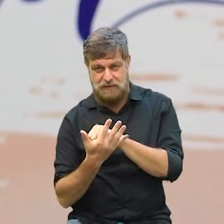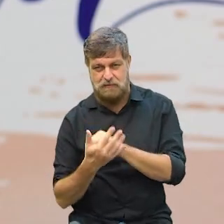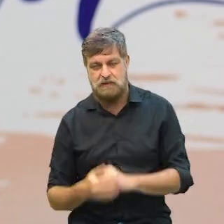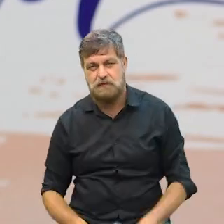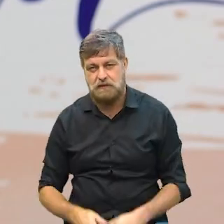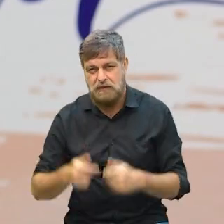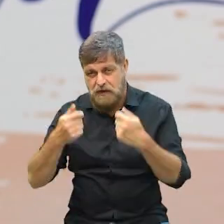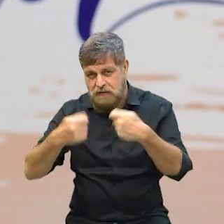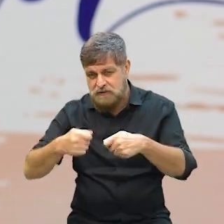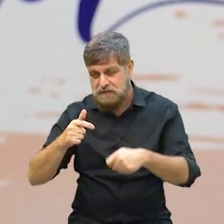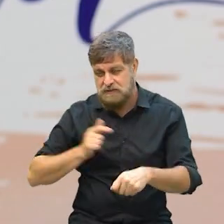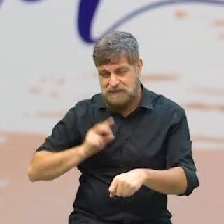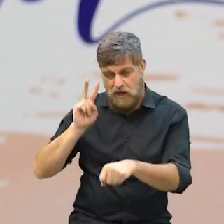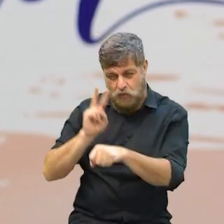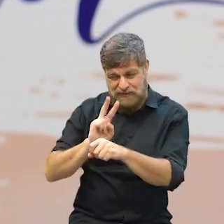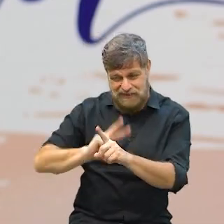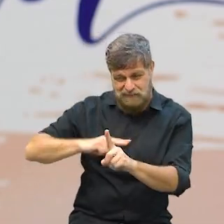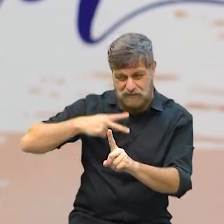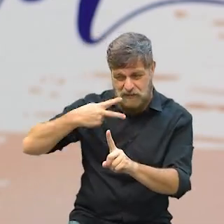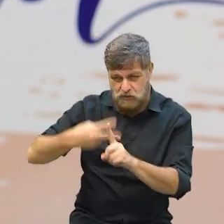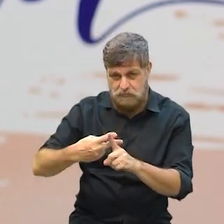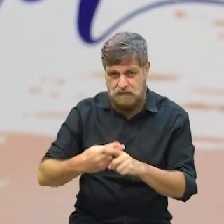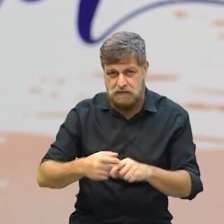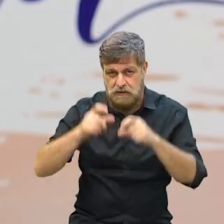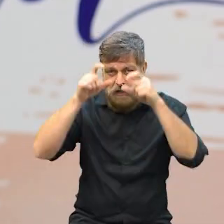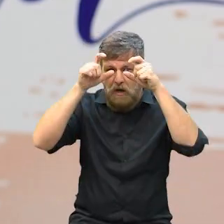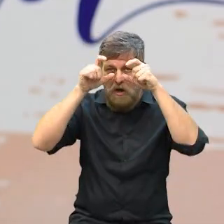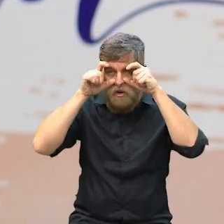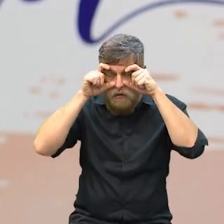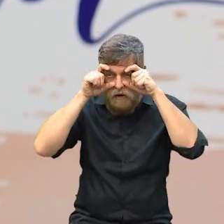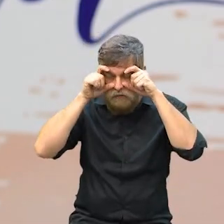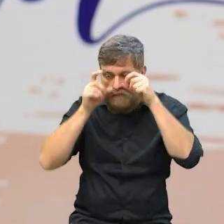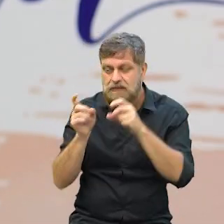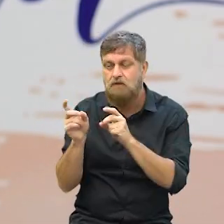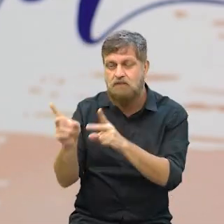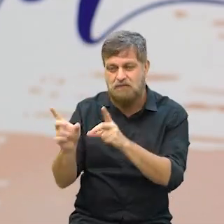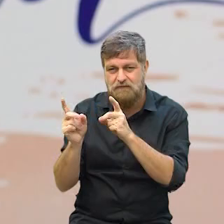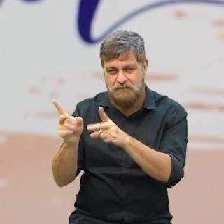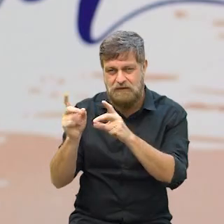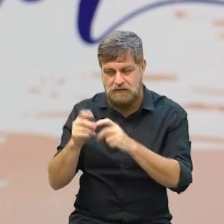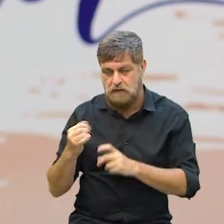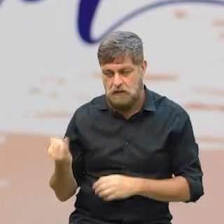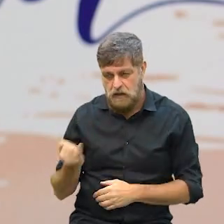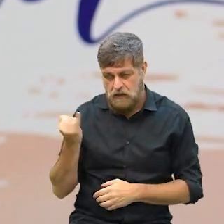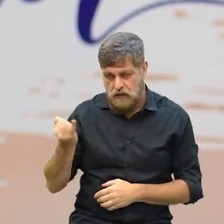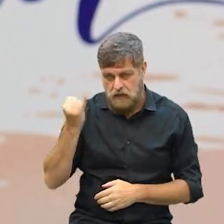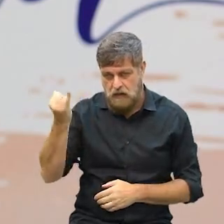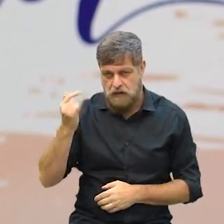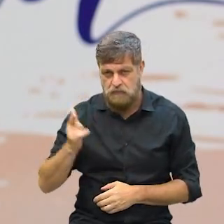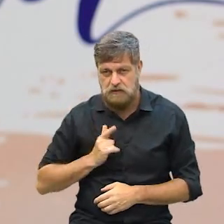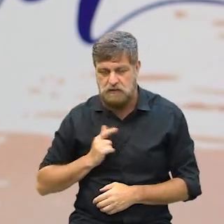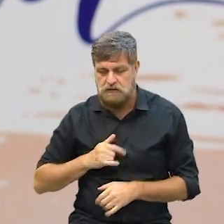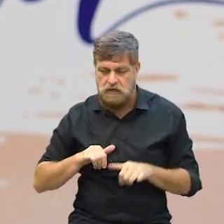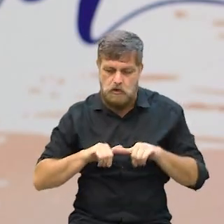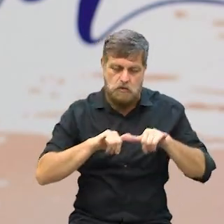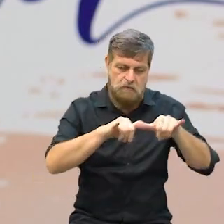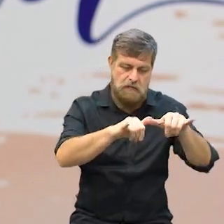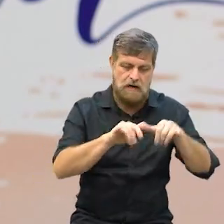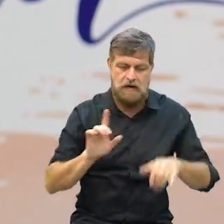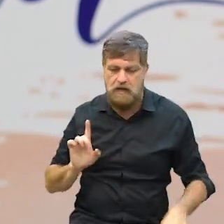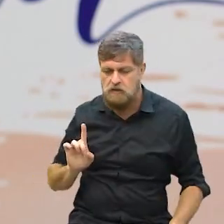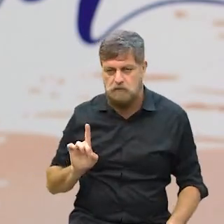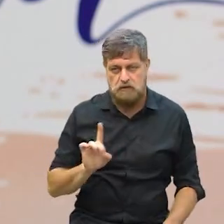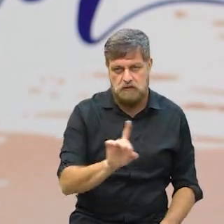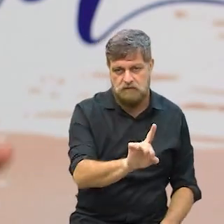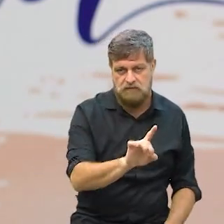pandemia, é preciso ter o cuidado redobrado, aquele óculos que tem vendido muito aí. É importante usar numa ida ao